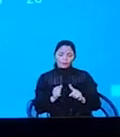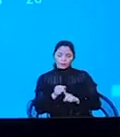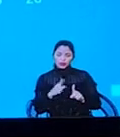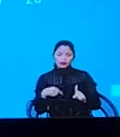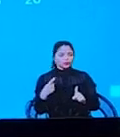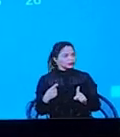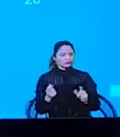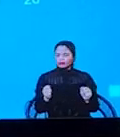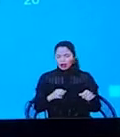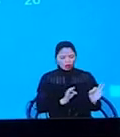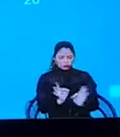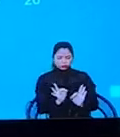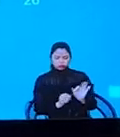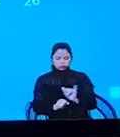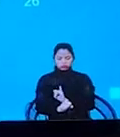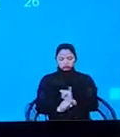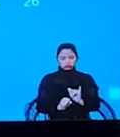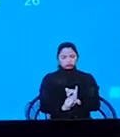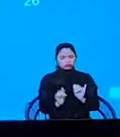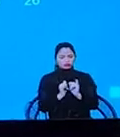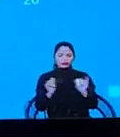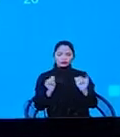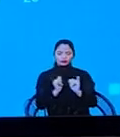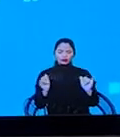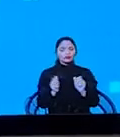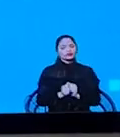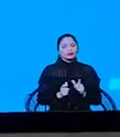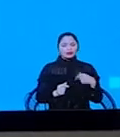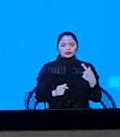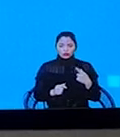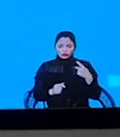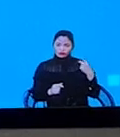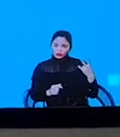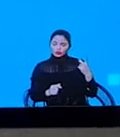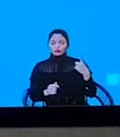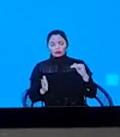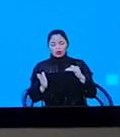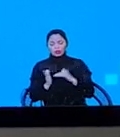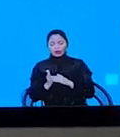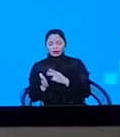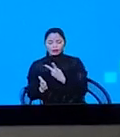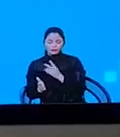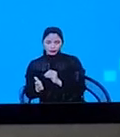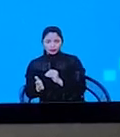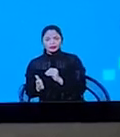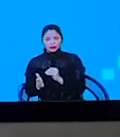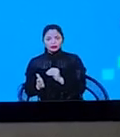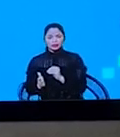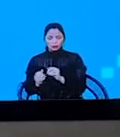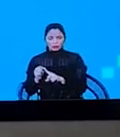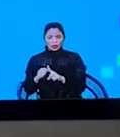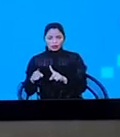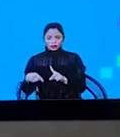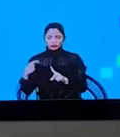tempo de ajustar a sua estratégia comercial. Então, por isso, a gente vai quebrar do dia 21 ao dia 20, de forma que do dia 21 do mês seguinte até o